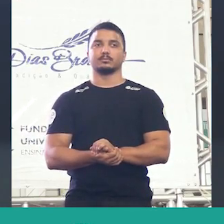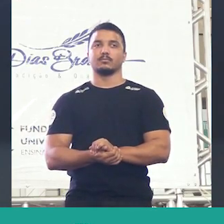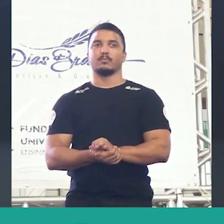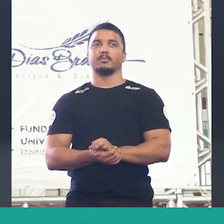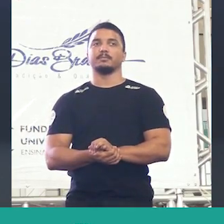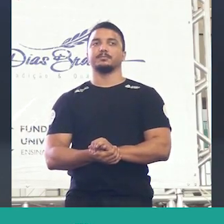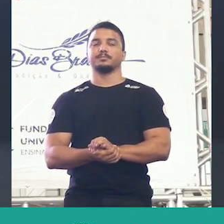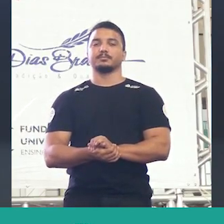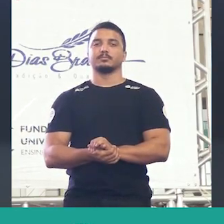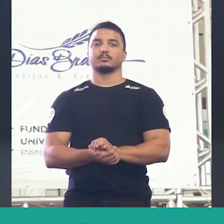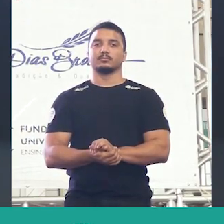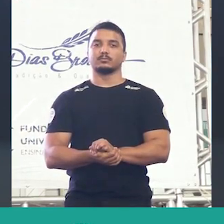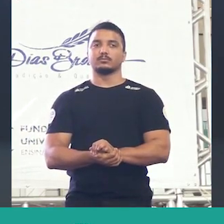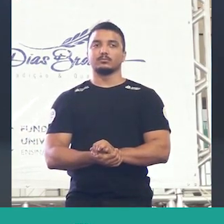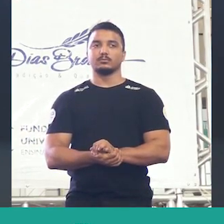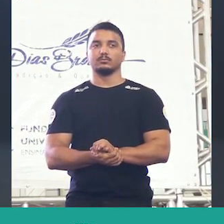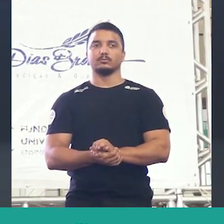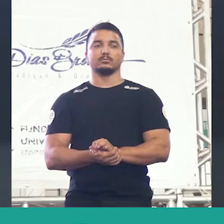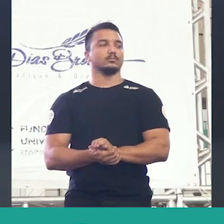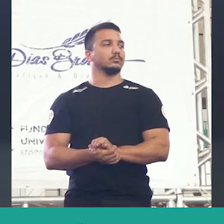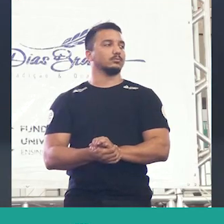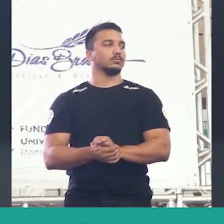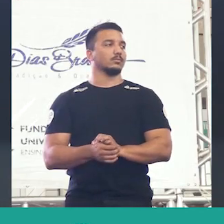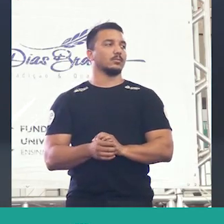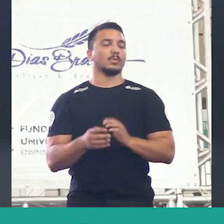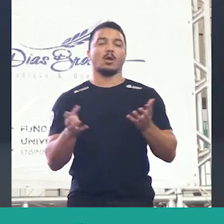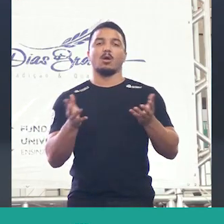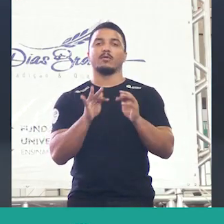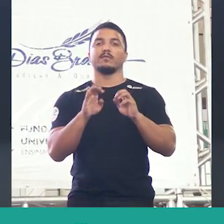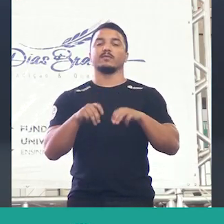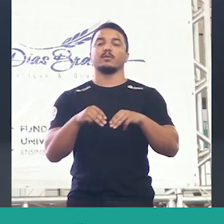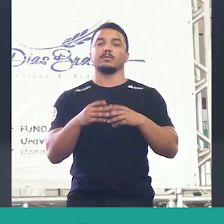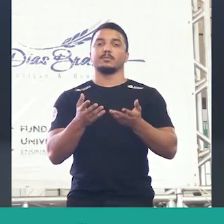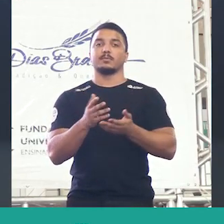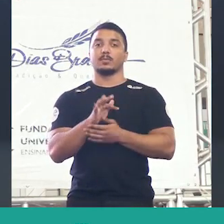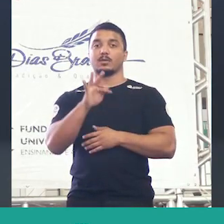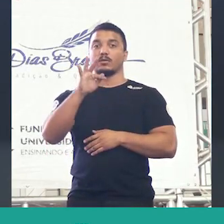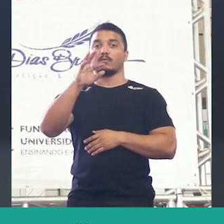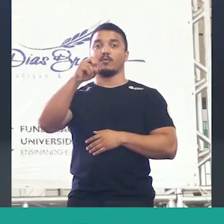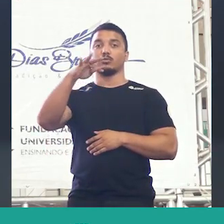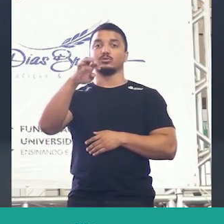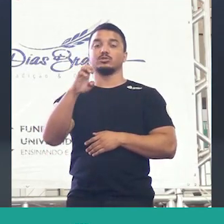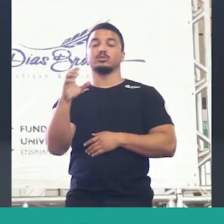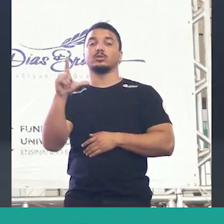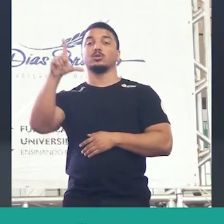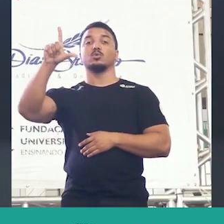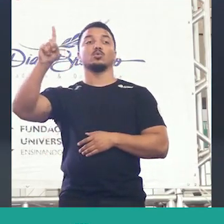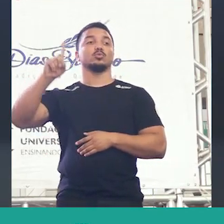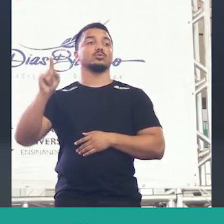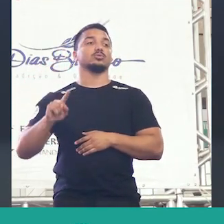certo? Como é que eu vou finalizar? O que é fonte de luz?